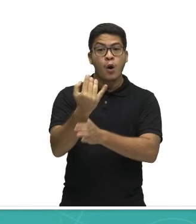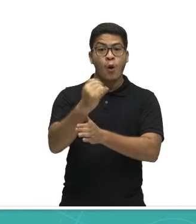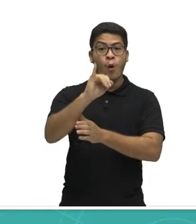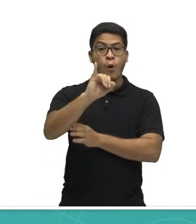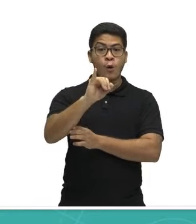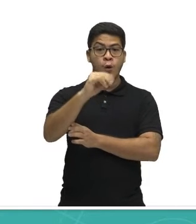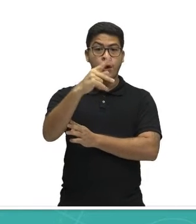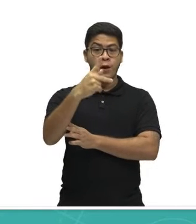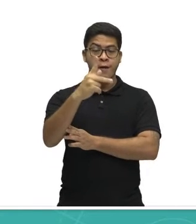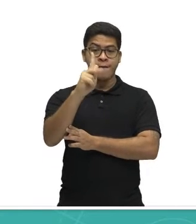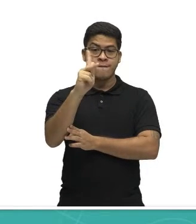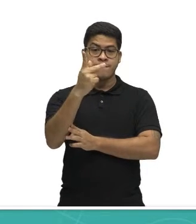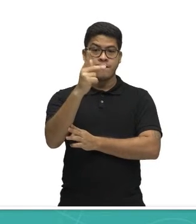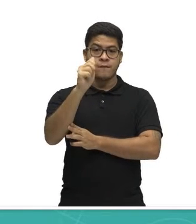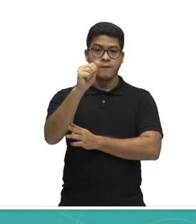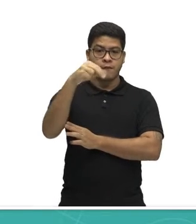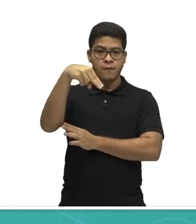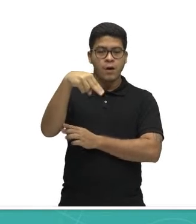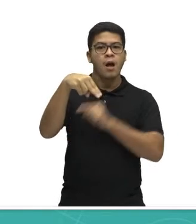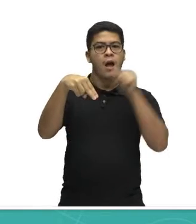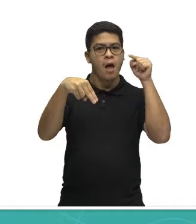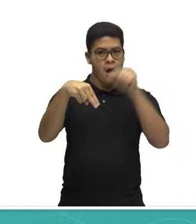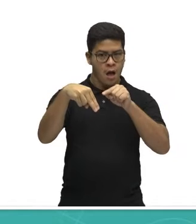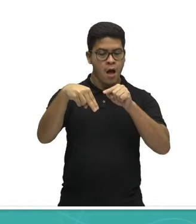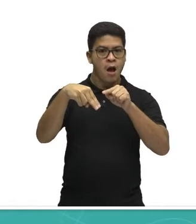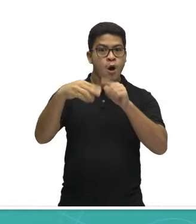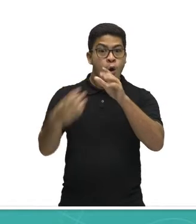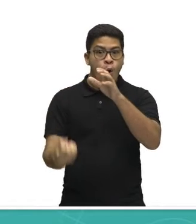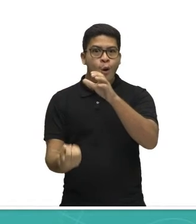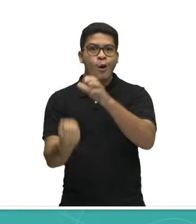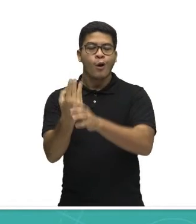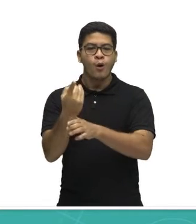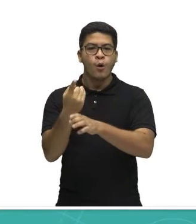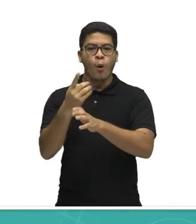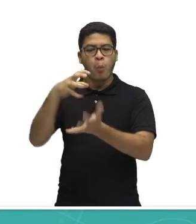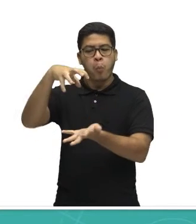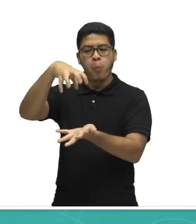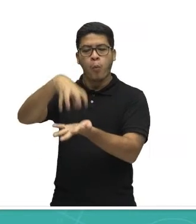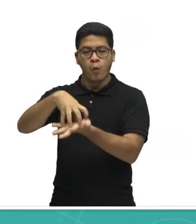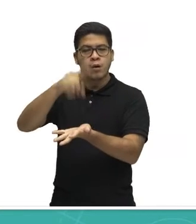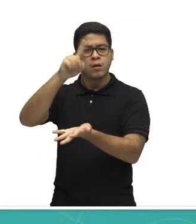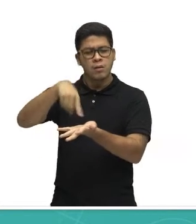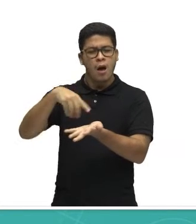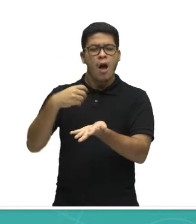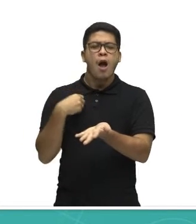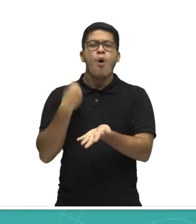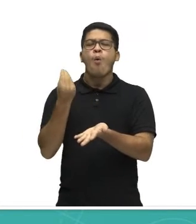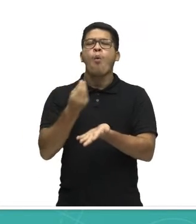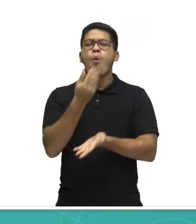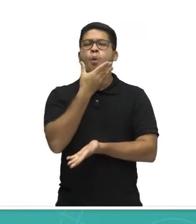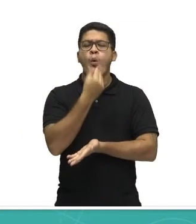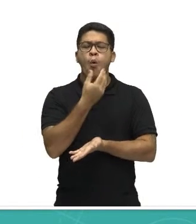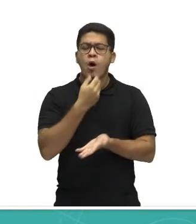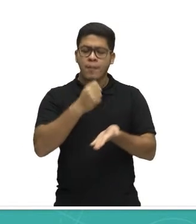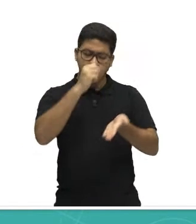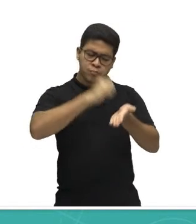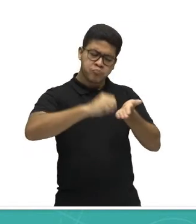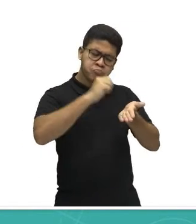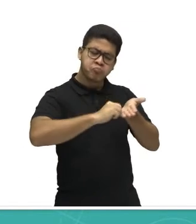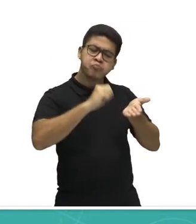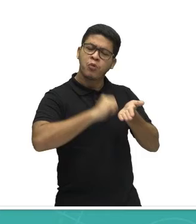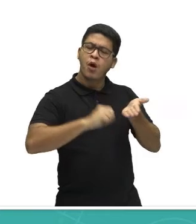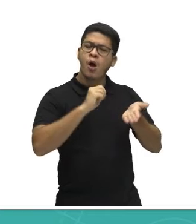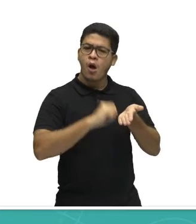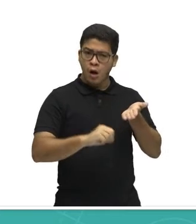mais acadêmico. Então, foi Mário de Andrade, que foi um escritor, um romancista, então ele foi muito